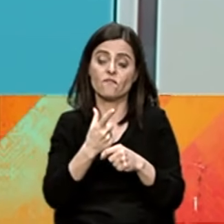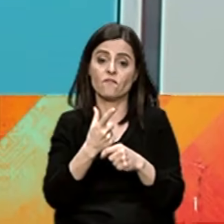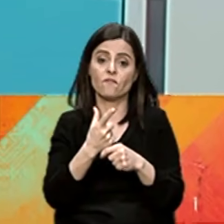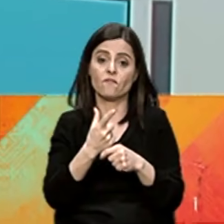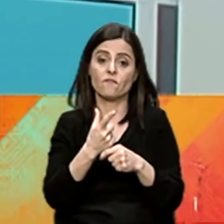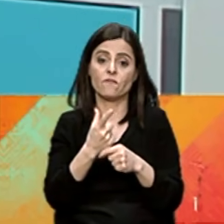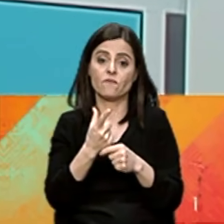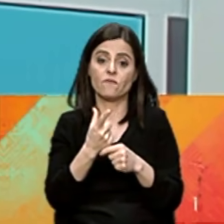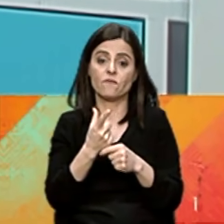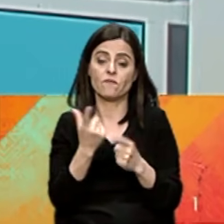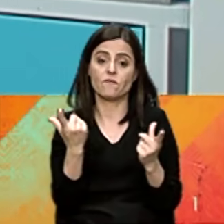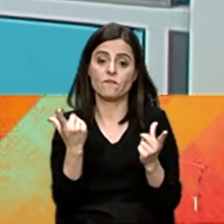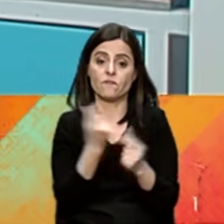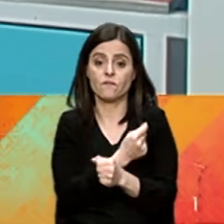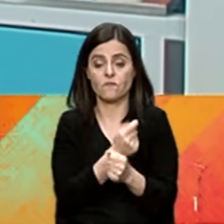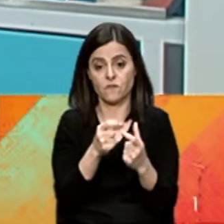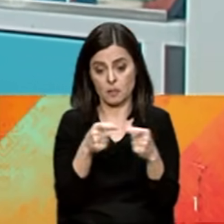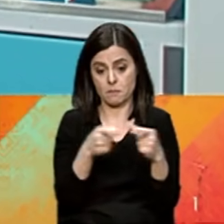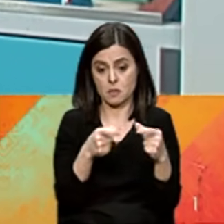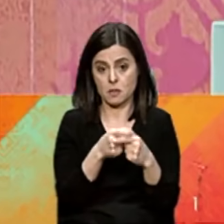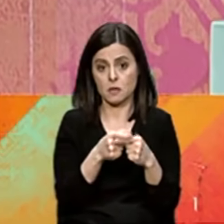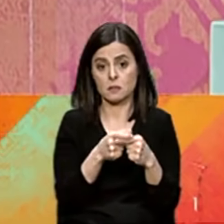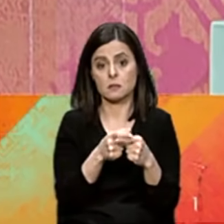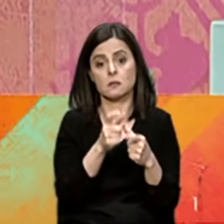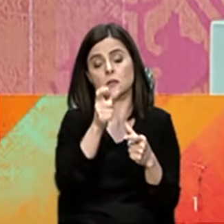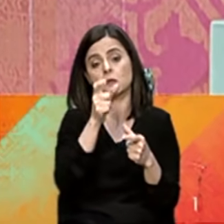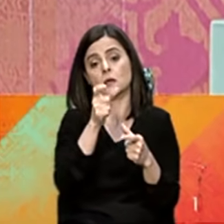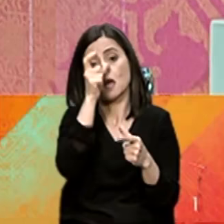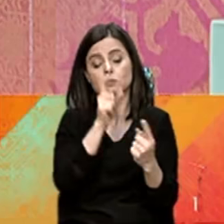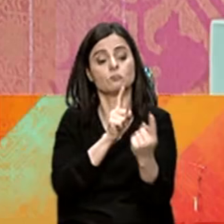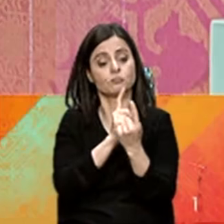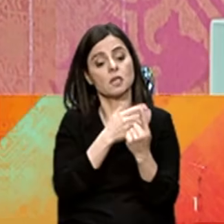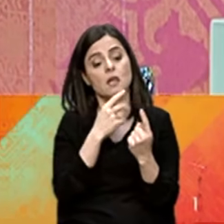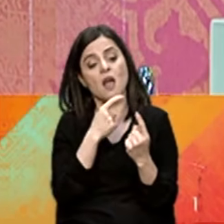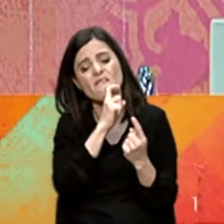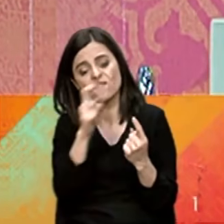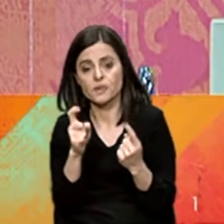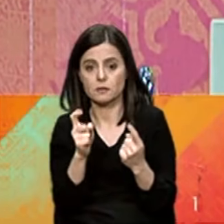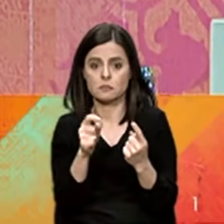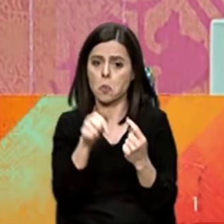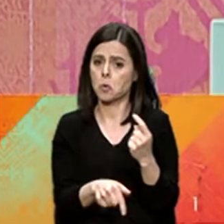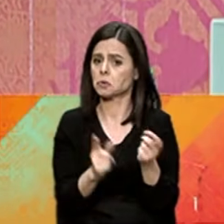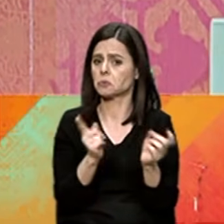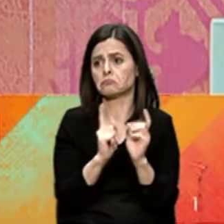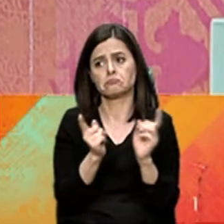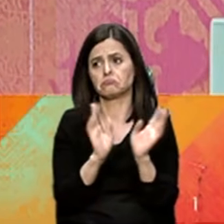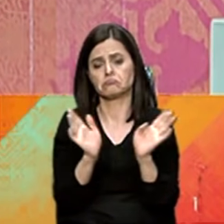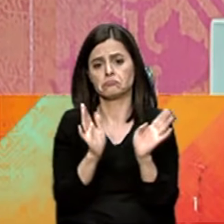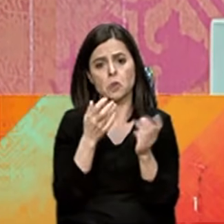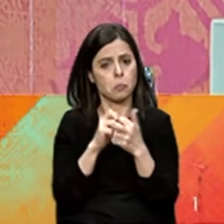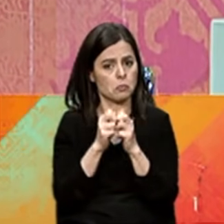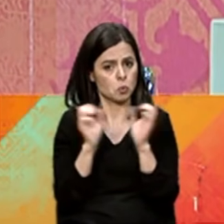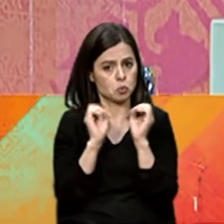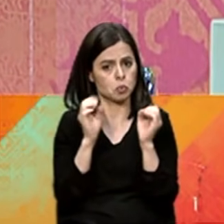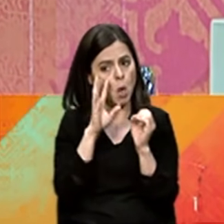estarem. Hoje aconteceu isso e chamaram a atenção no sentido das pessoas não estarmos. Portanto, não éramos muitos, mas mesmo assim, não sendo muito, houve